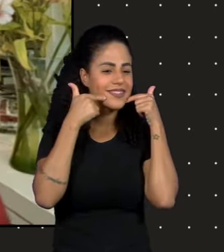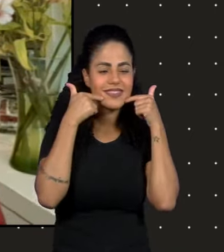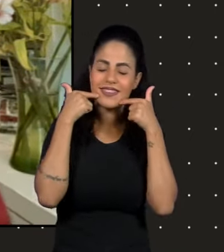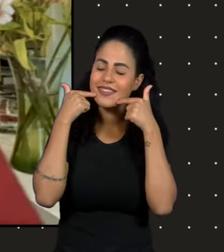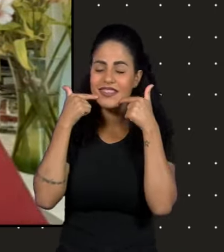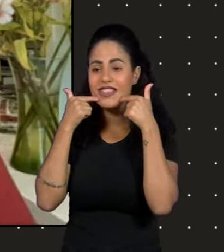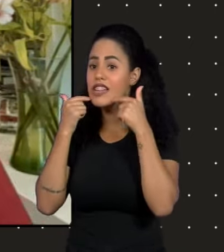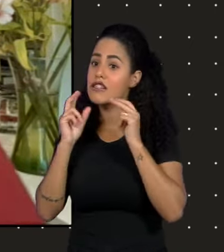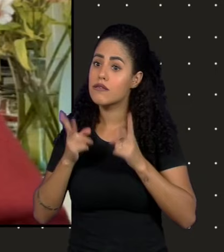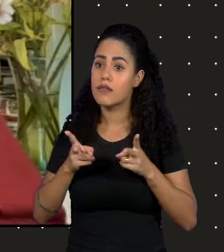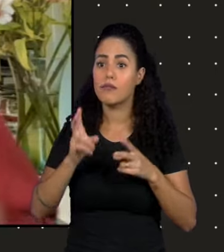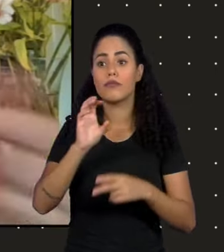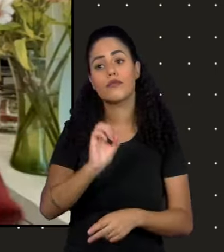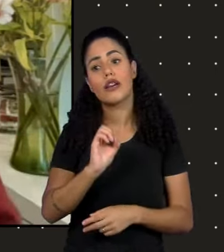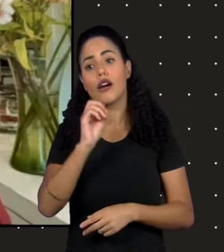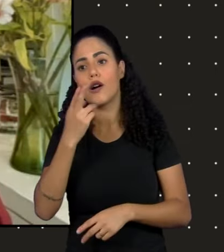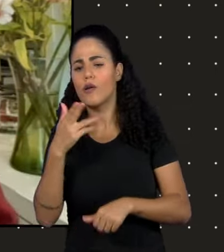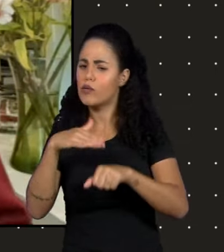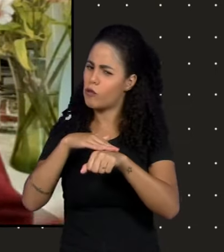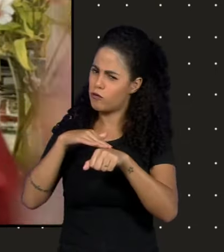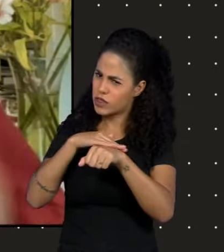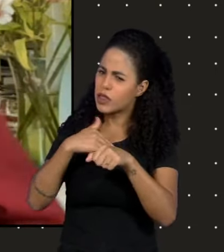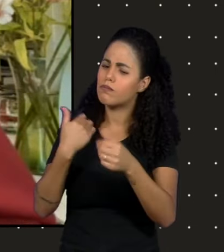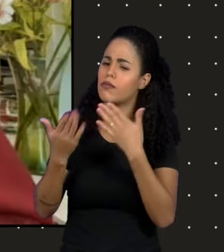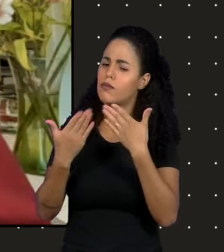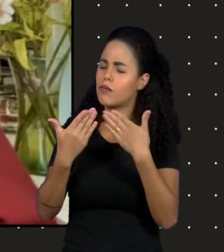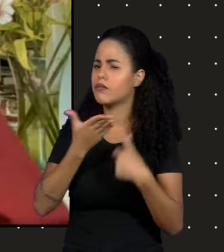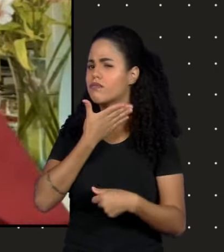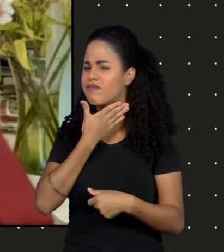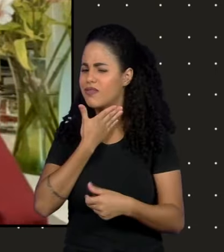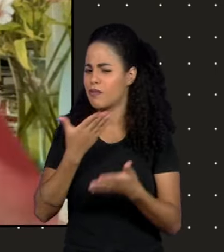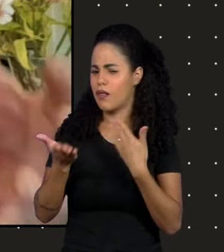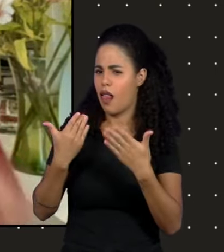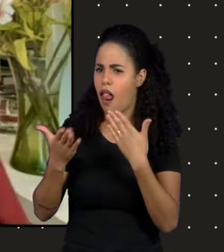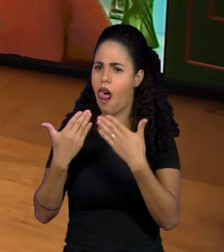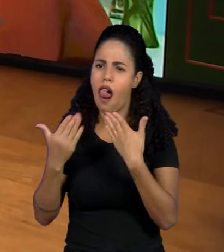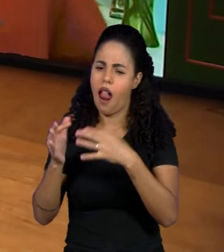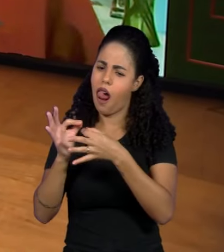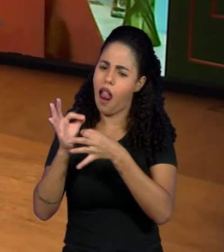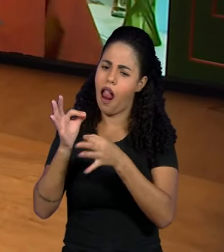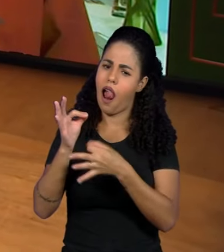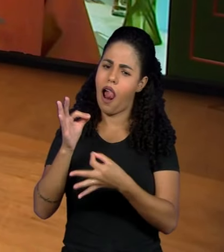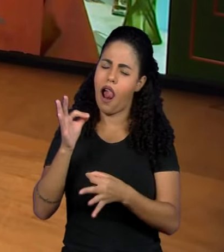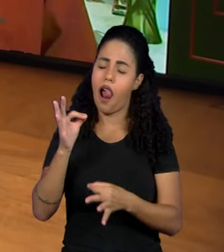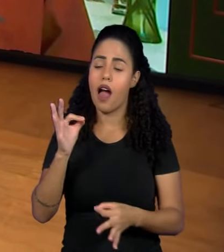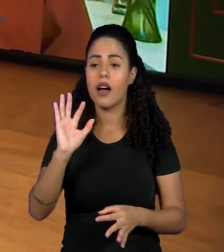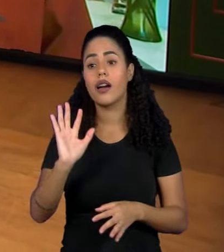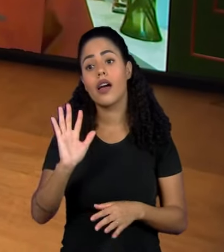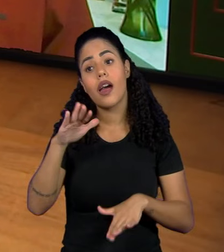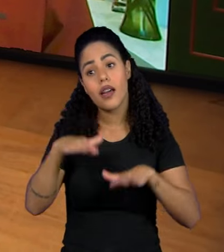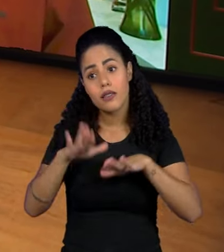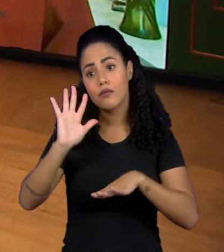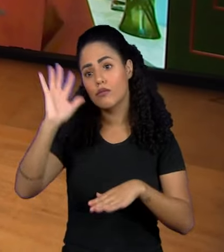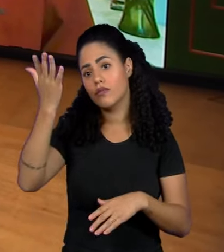palavra, ou então puxava conversa mesmo, ou caía numa conversa longa e ficava ali numa